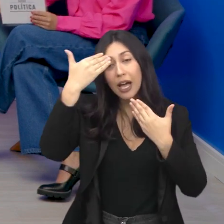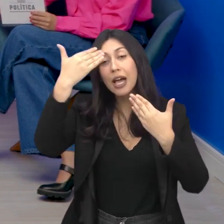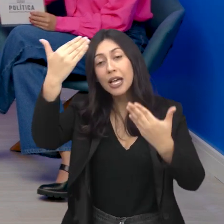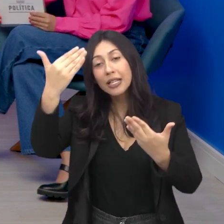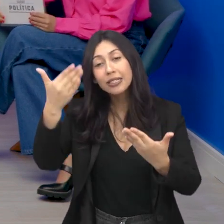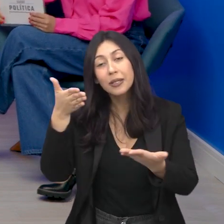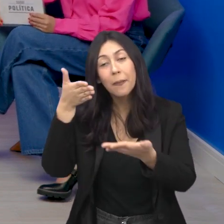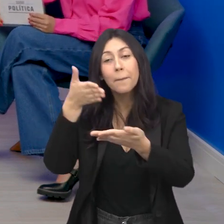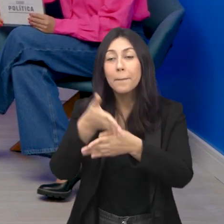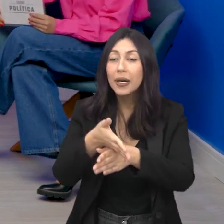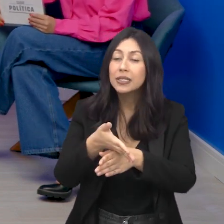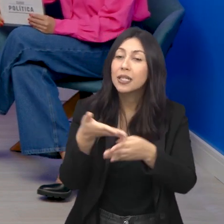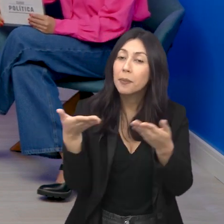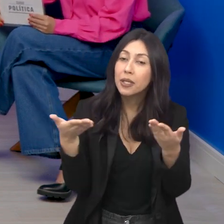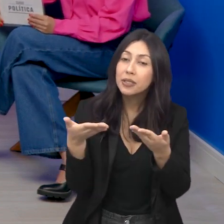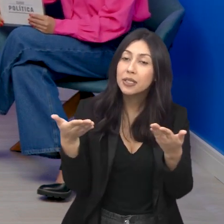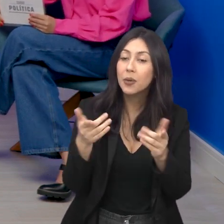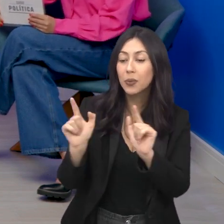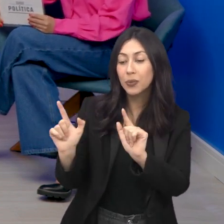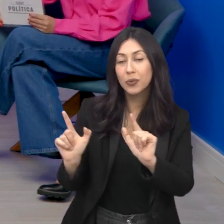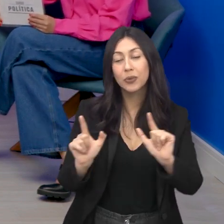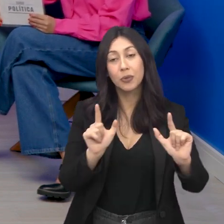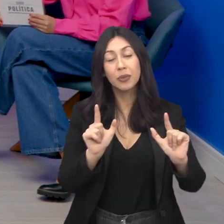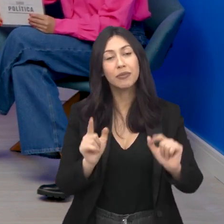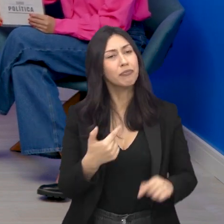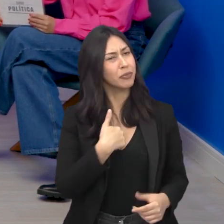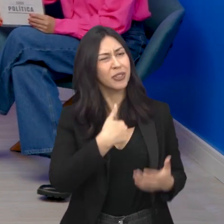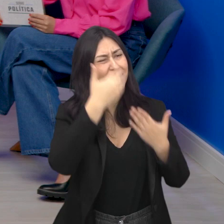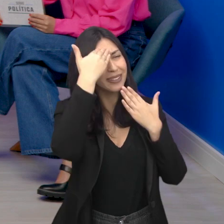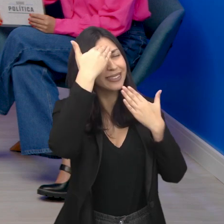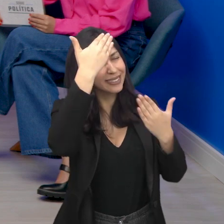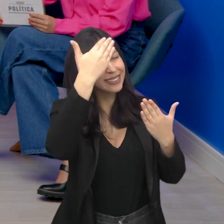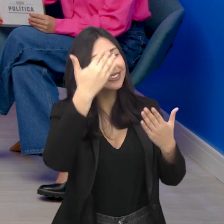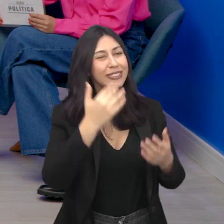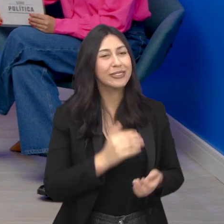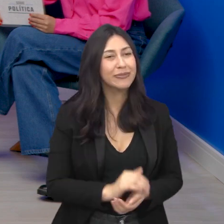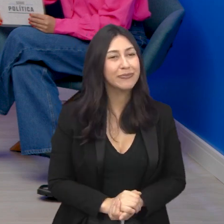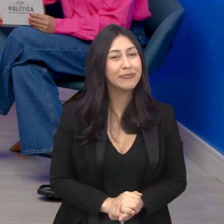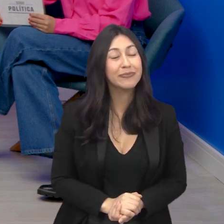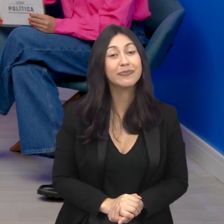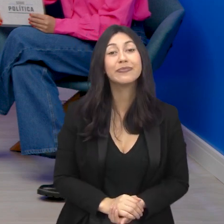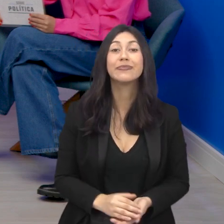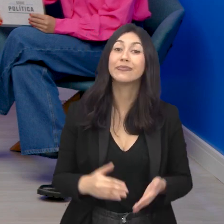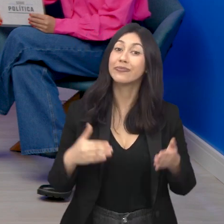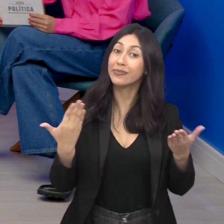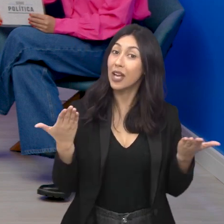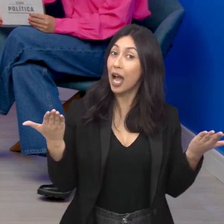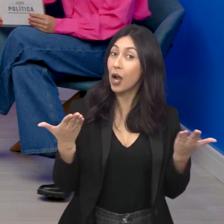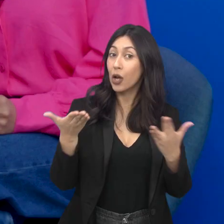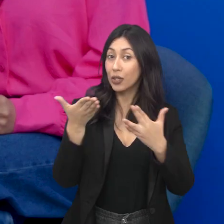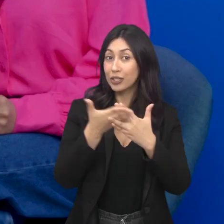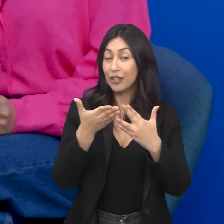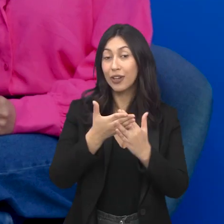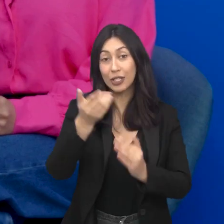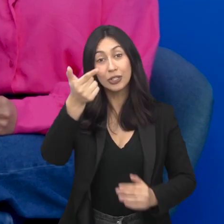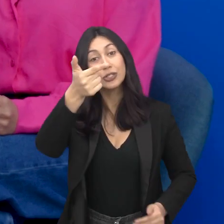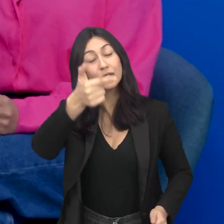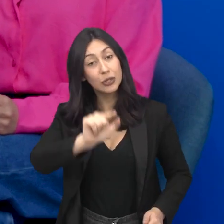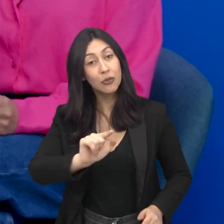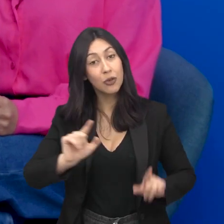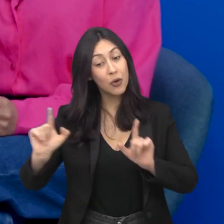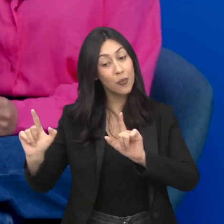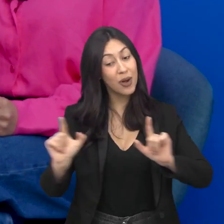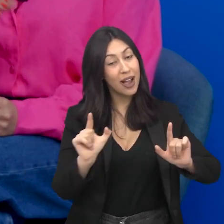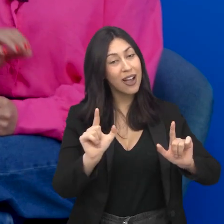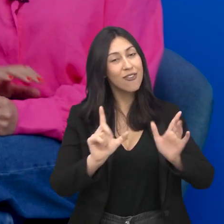debate. A gente agradece pela sua participação hoje aqui no Sobre Política, vereador. Eu que agradeço. Obrigado pela oportunidade. E assim a gente faz mais